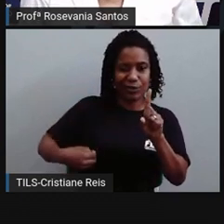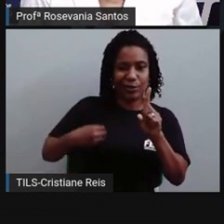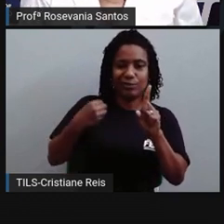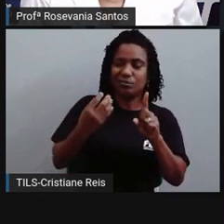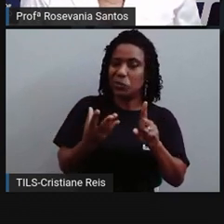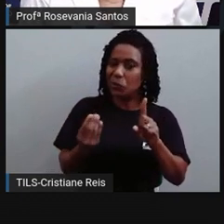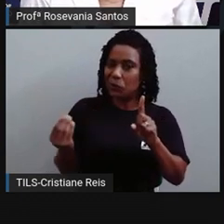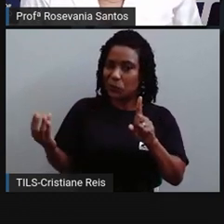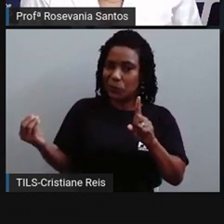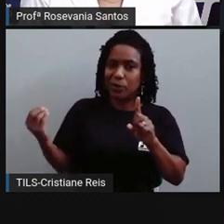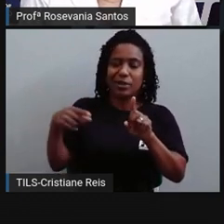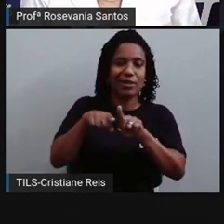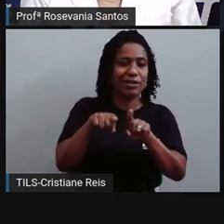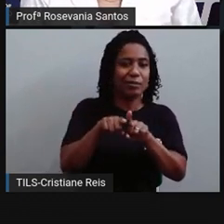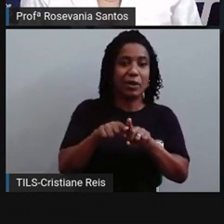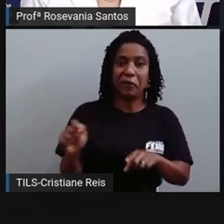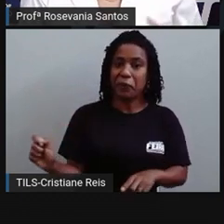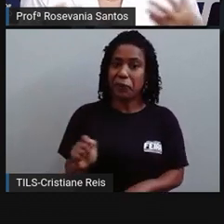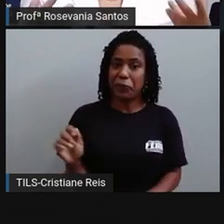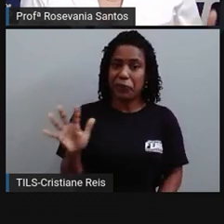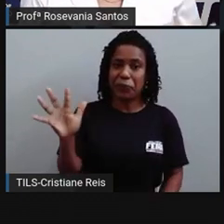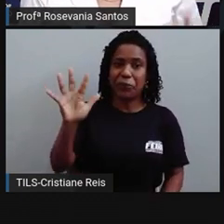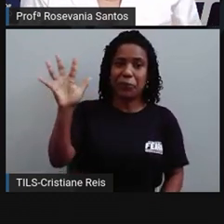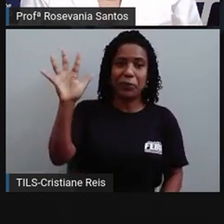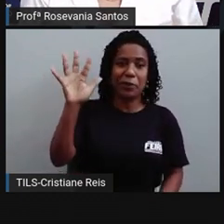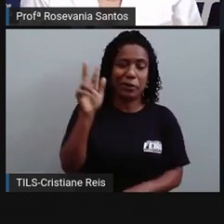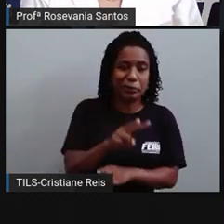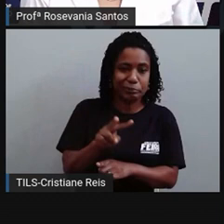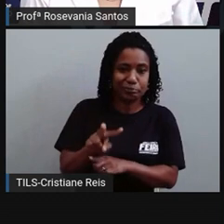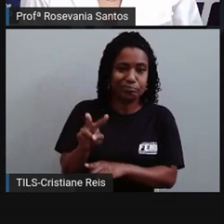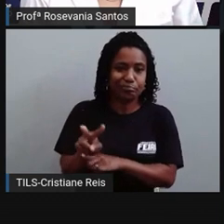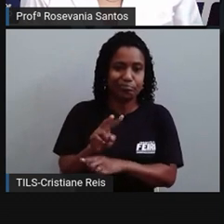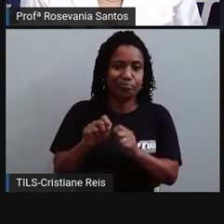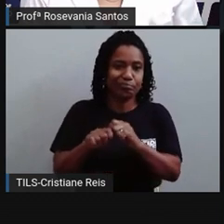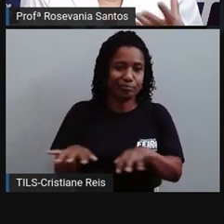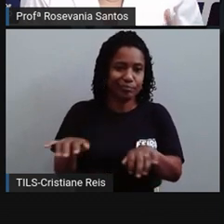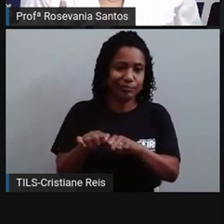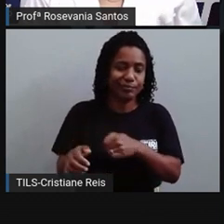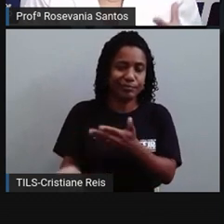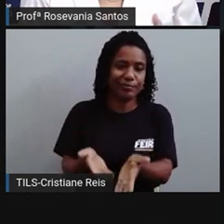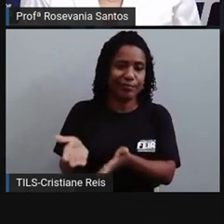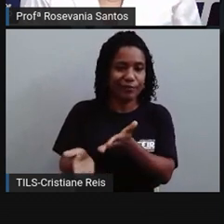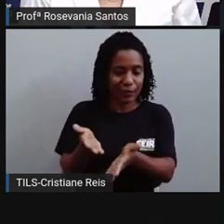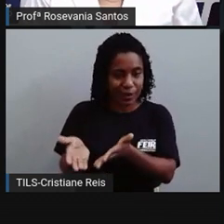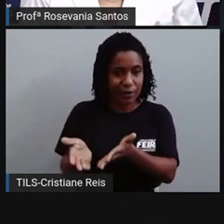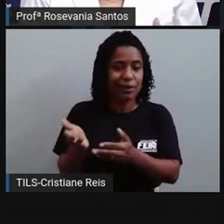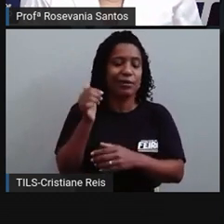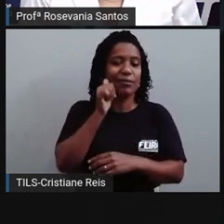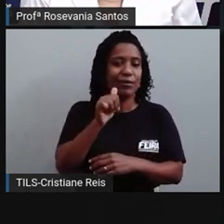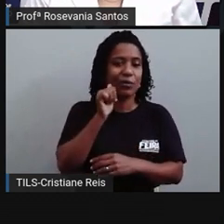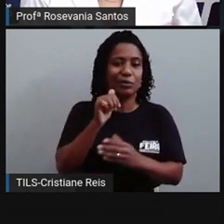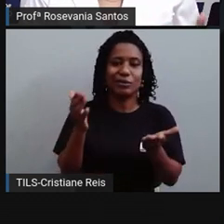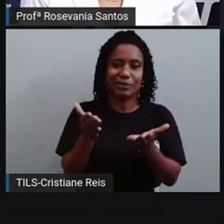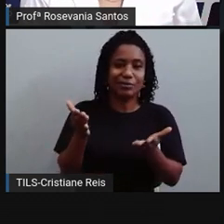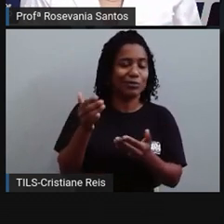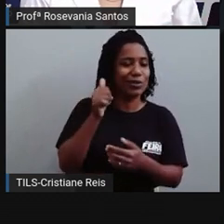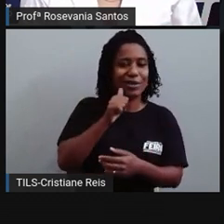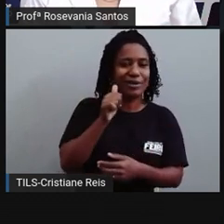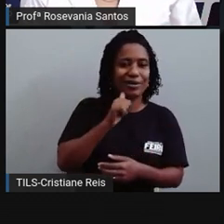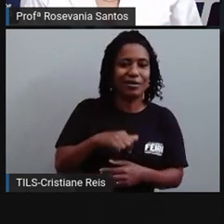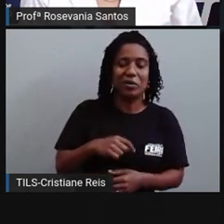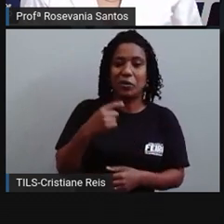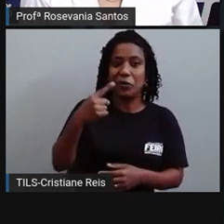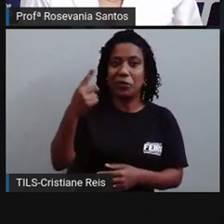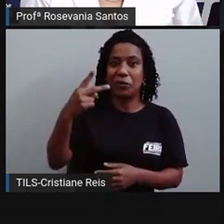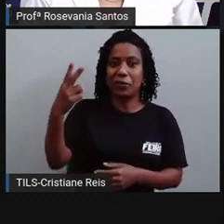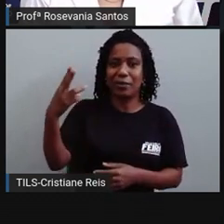o custo de vida de se criar essas crianças e tudo isso pesou na característica que a gente tem hoje, né, desse